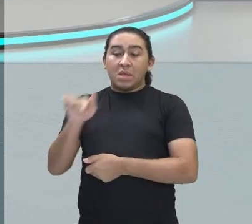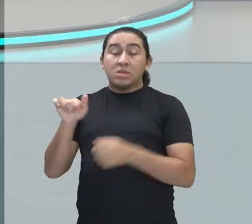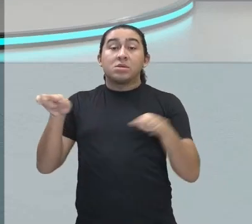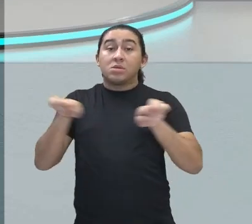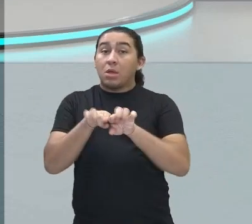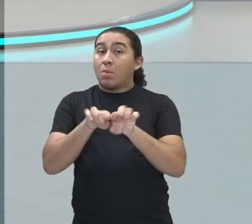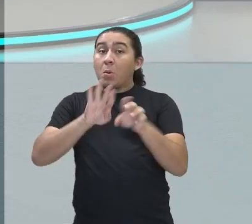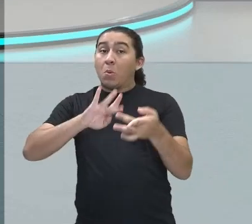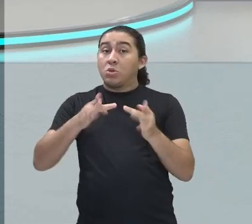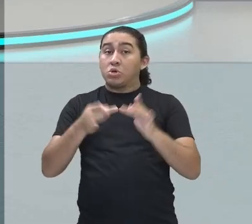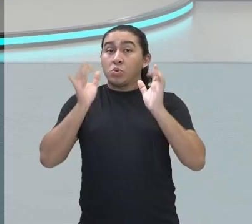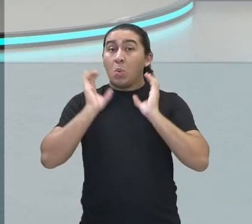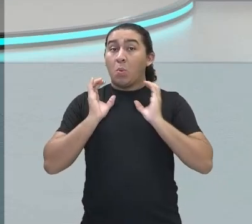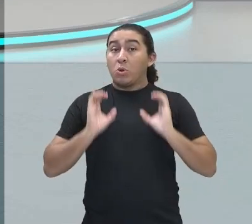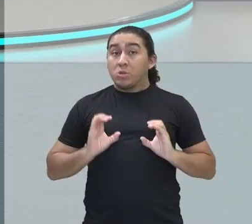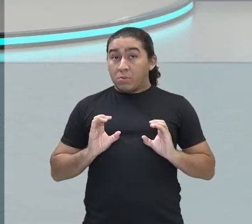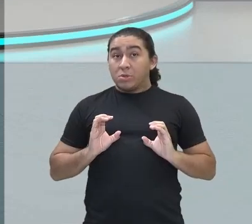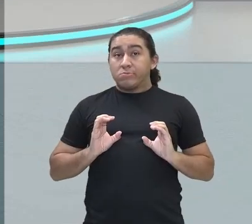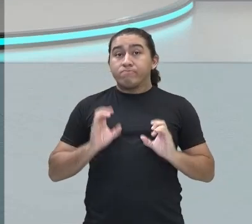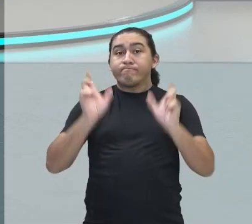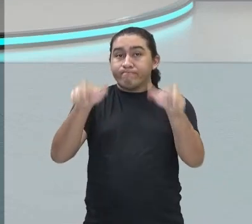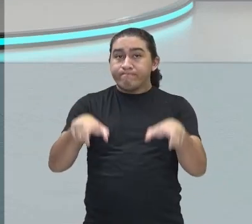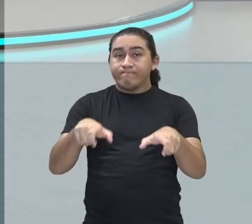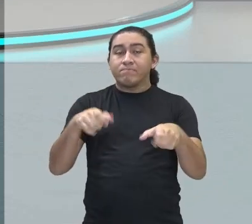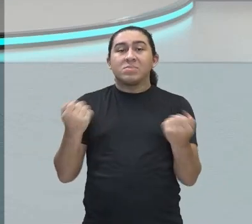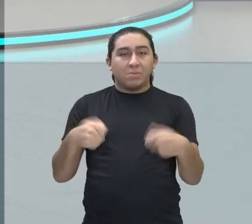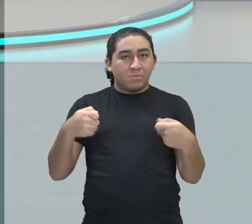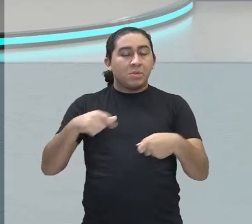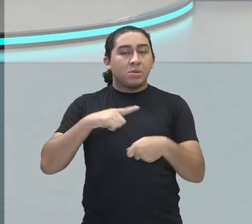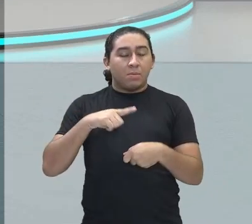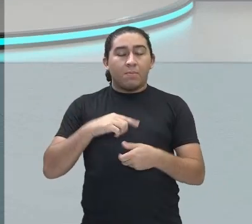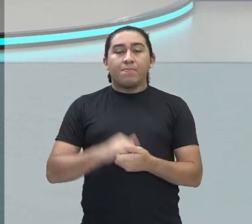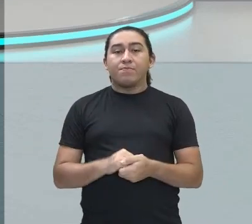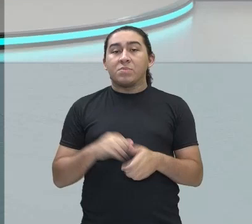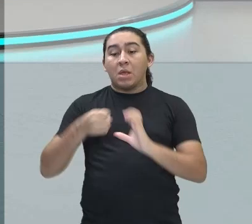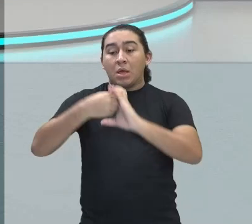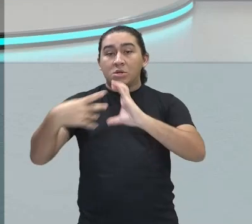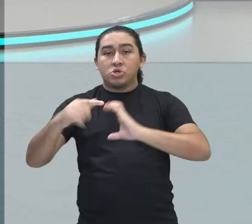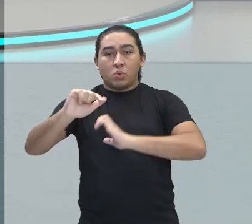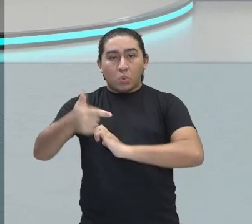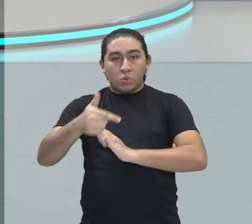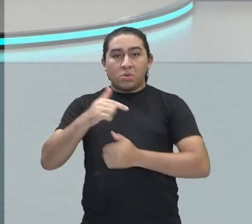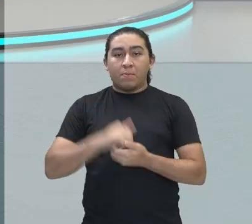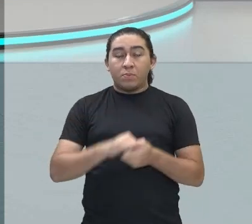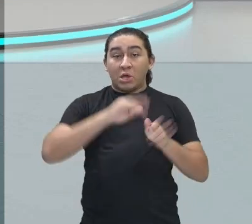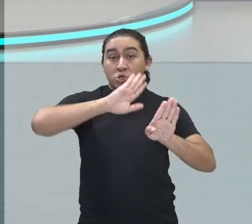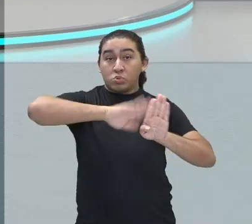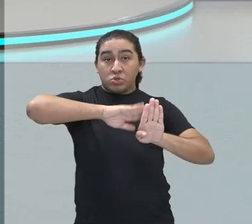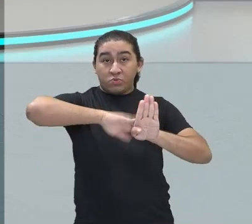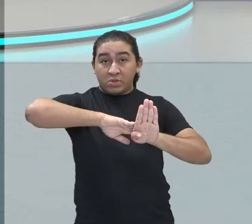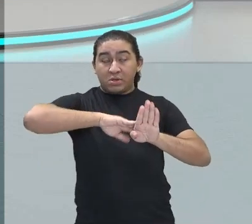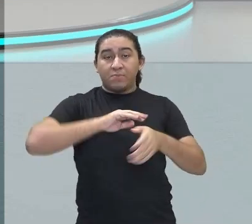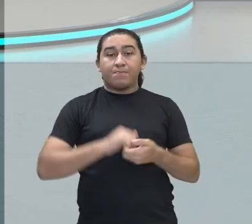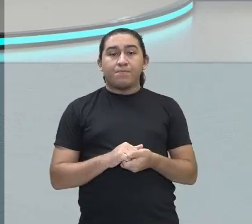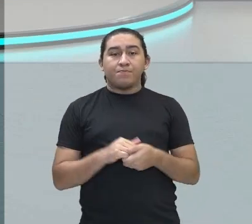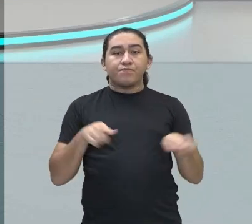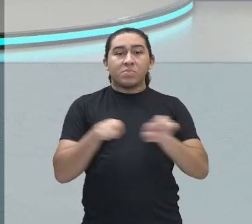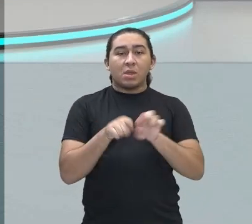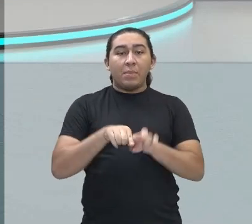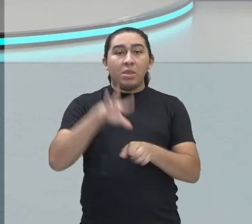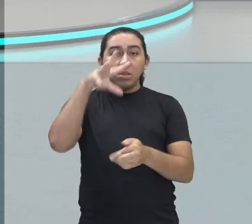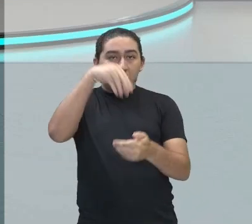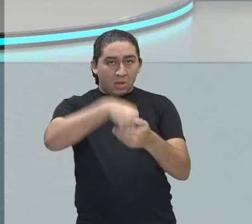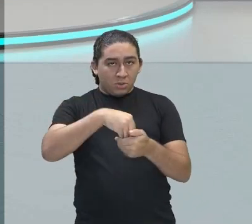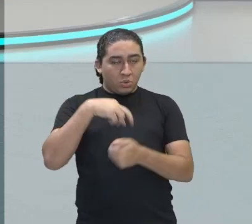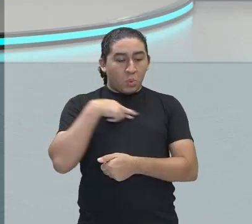ao comportamento, né? Temos mais características. A subjetividade. No romantismo